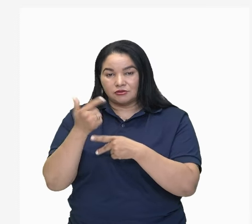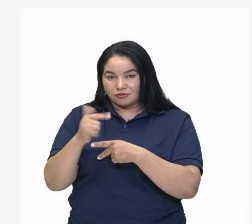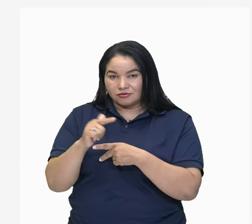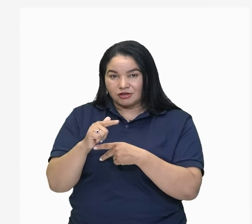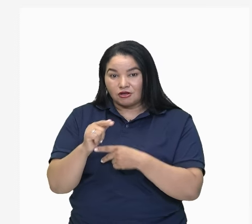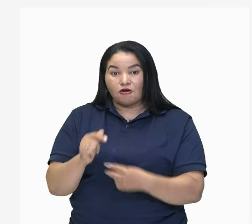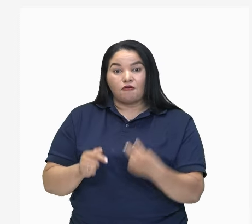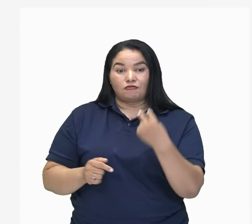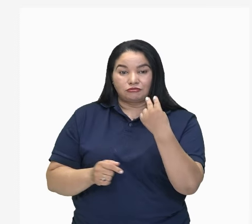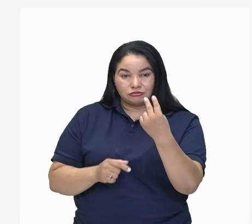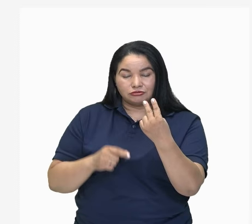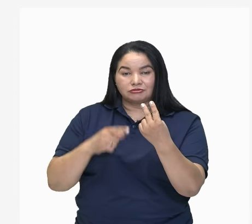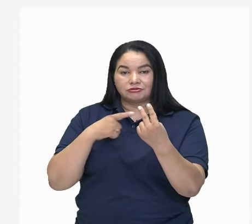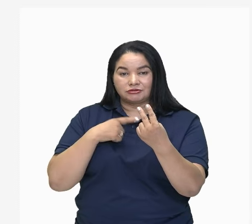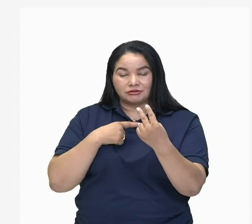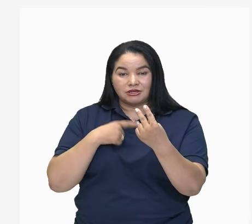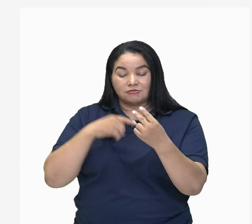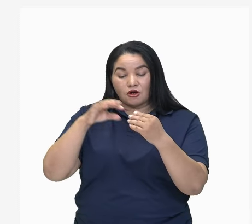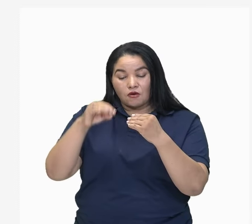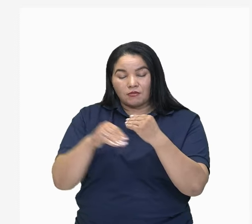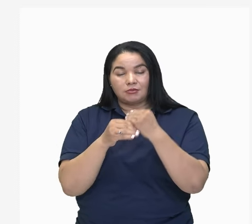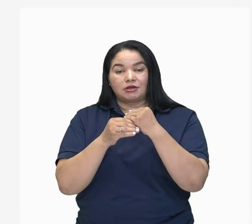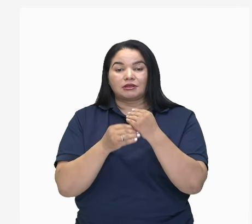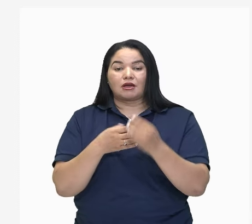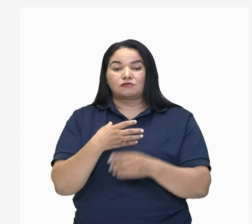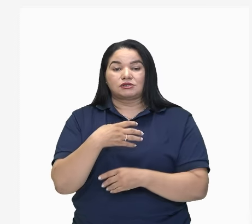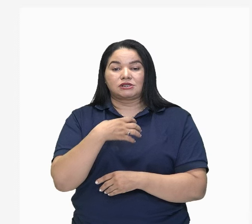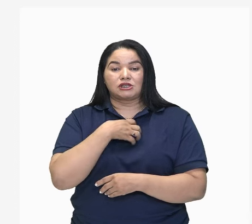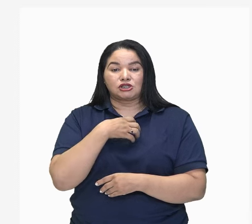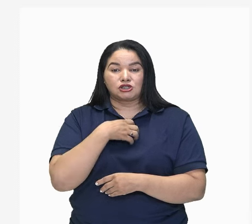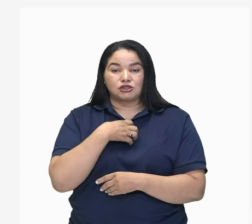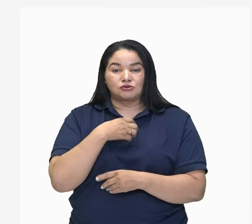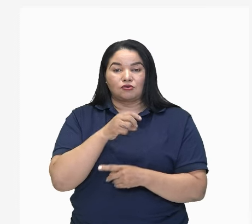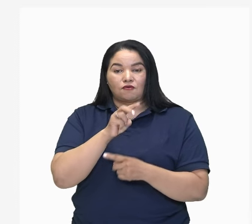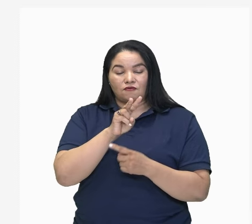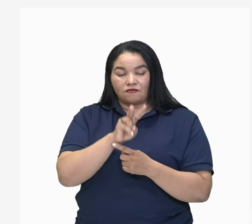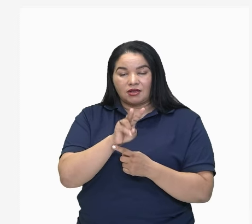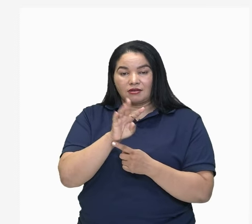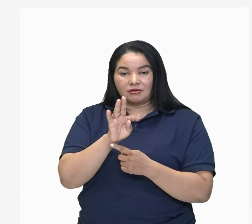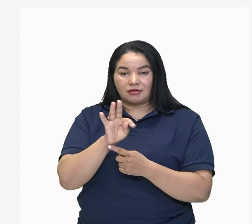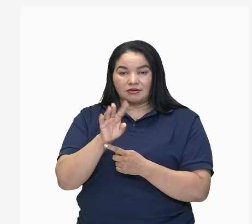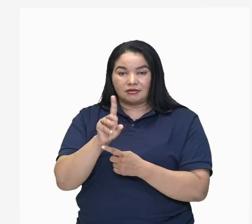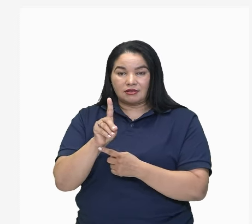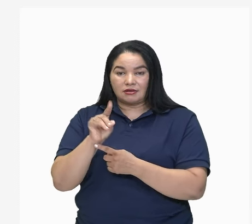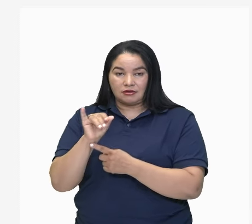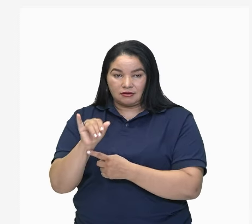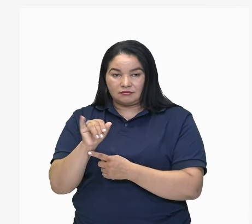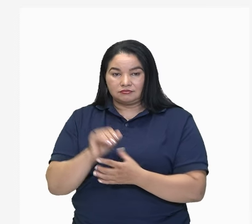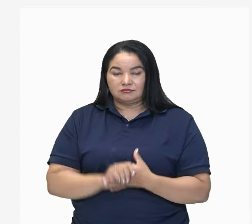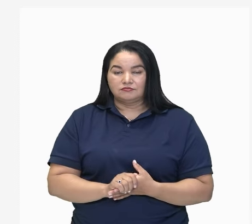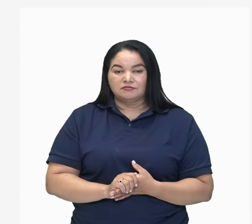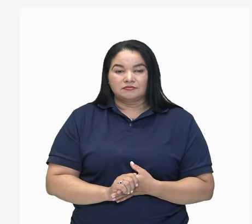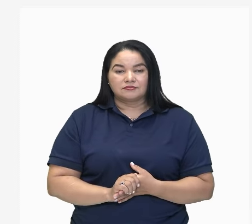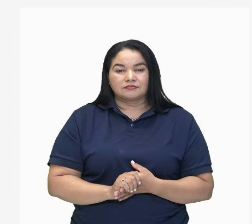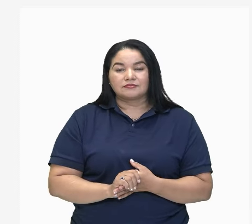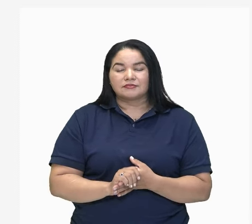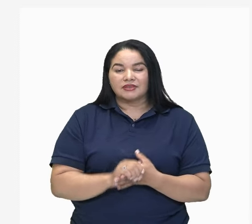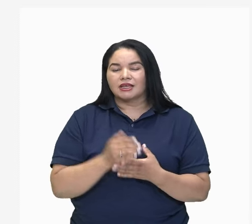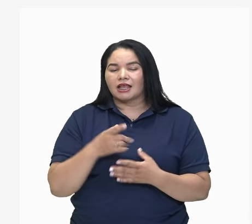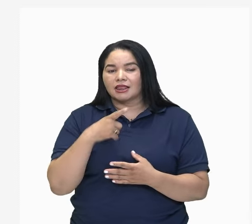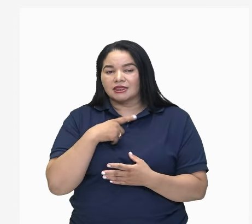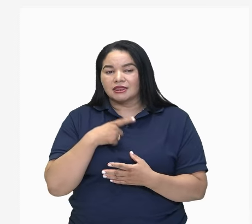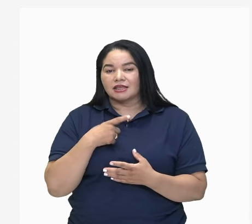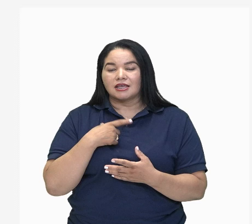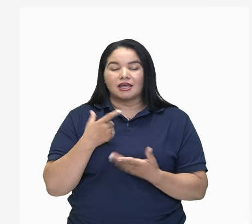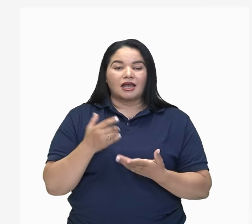aparecer para poder complementar o sentido do VTDI, ok? E aí, então, quando isso acontece, professora,